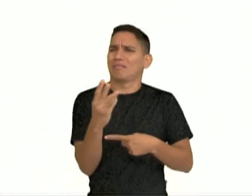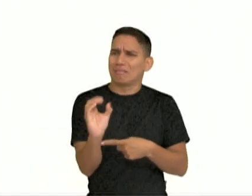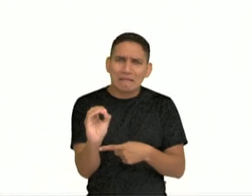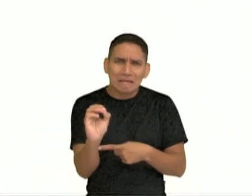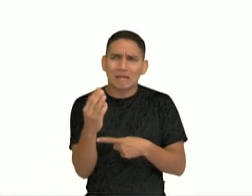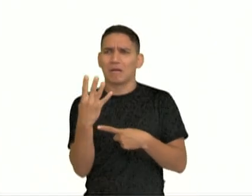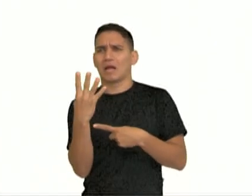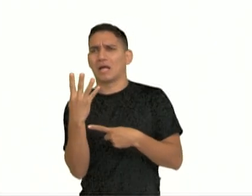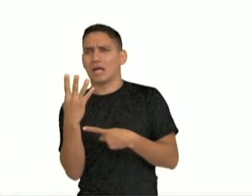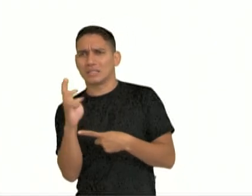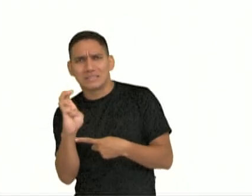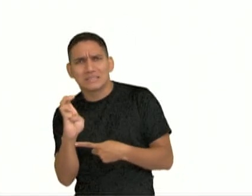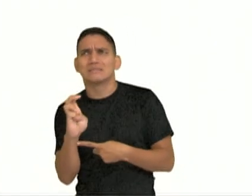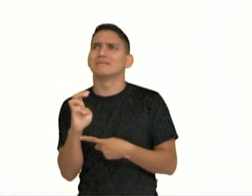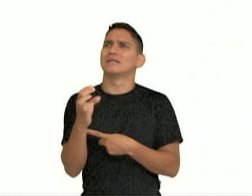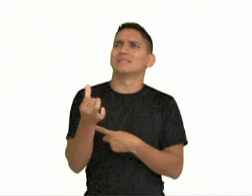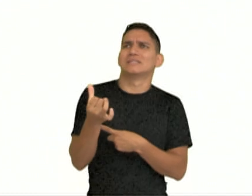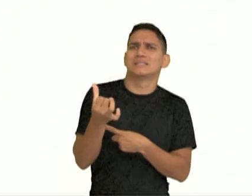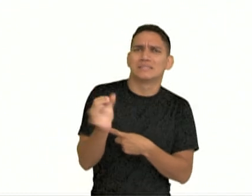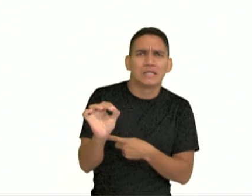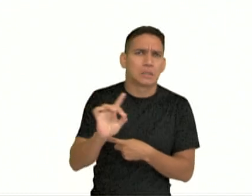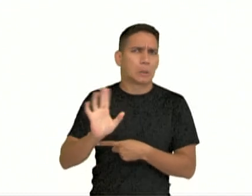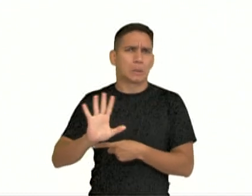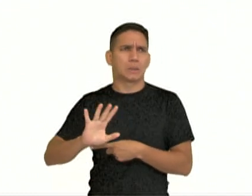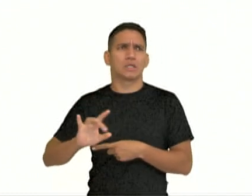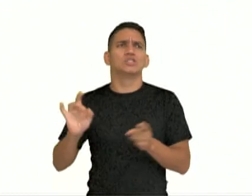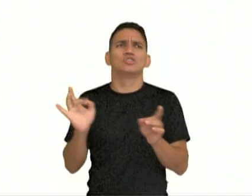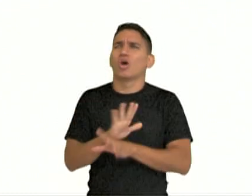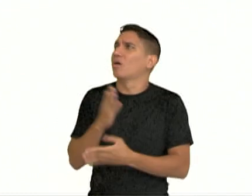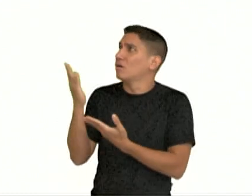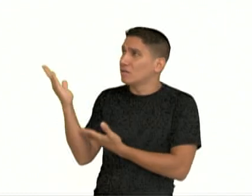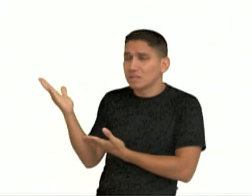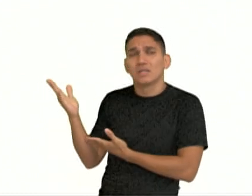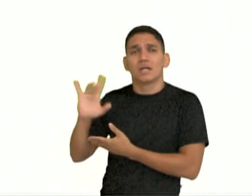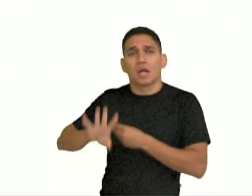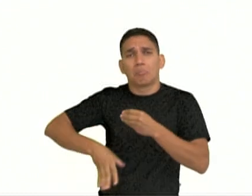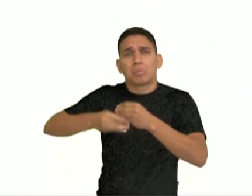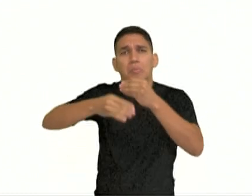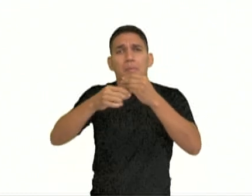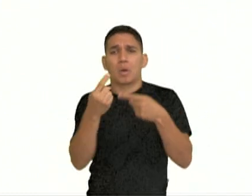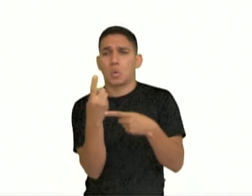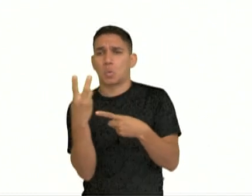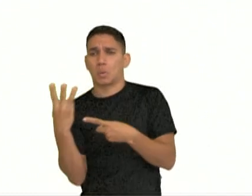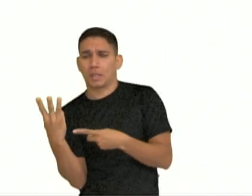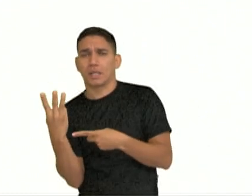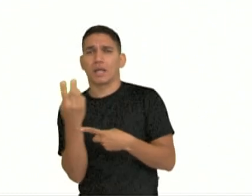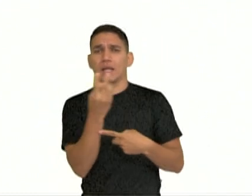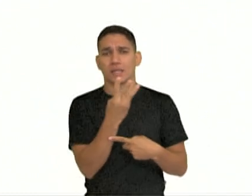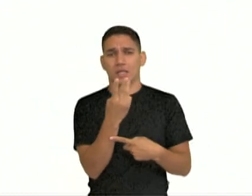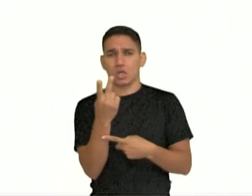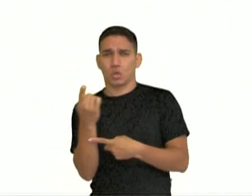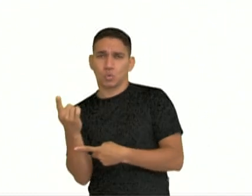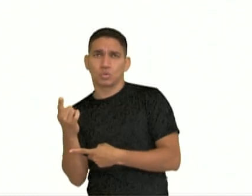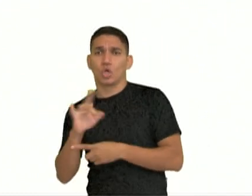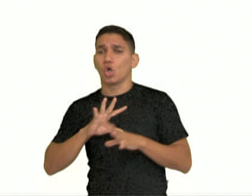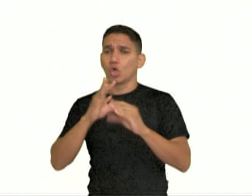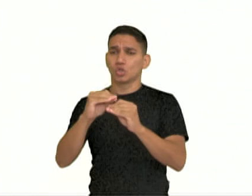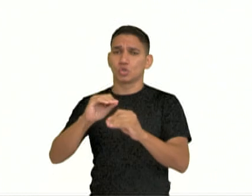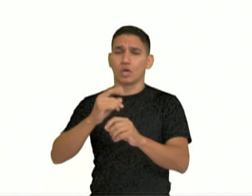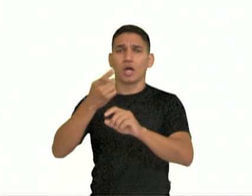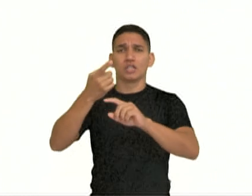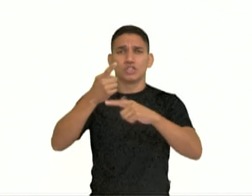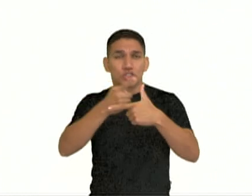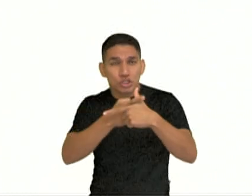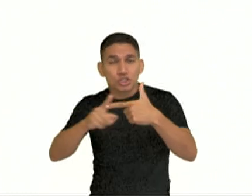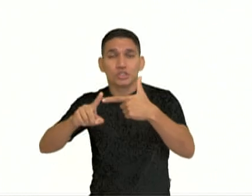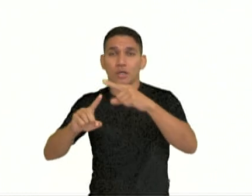né? Lembra que a gente só tinha essas três, que completava 1, 2, 3, 3, 2, 1, todo mundo sobre 2 e raiz